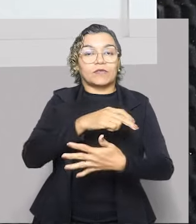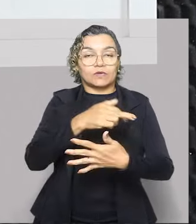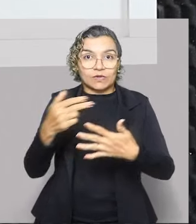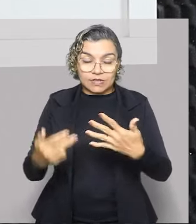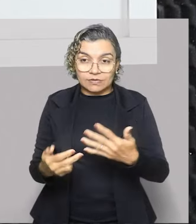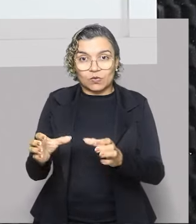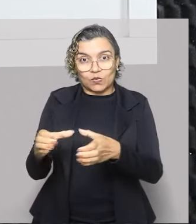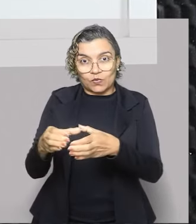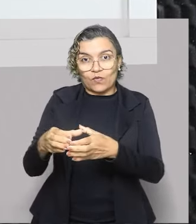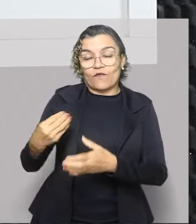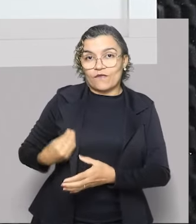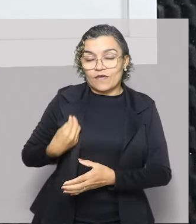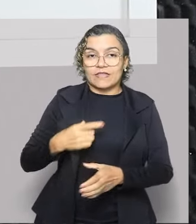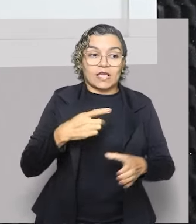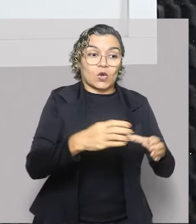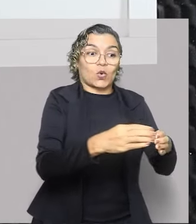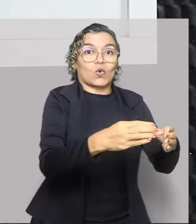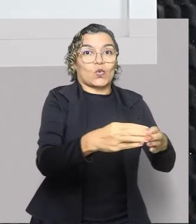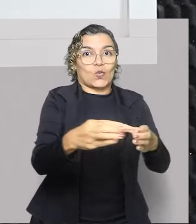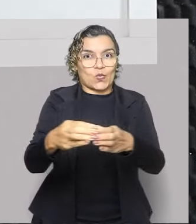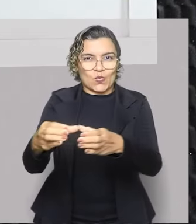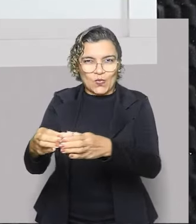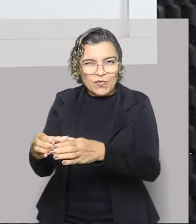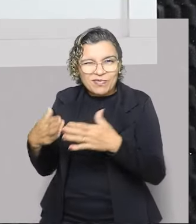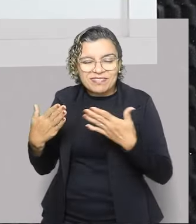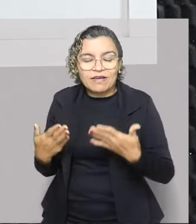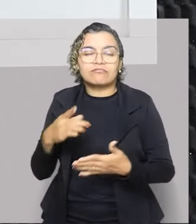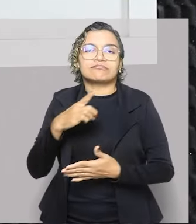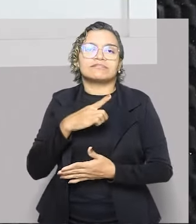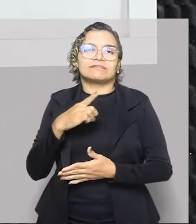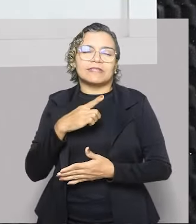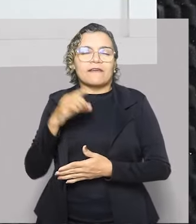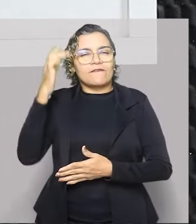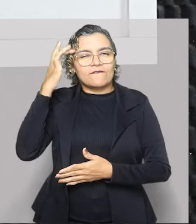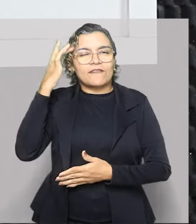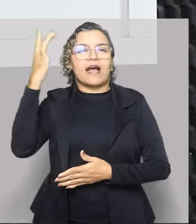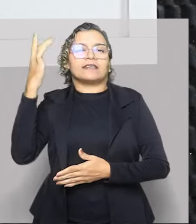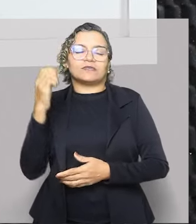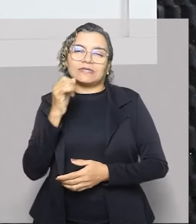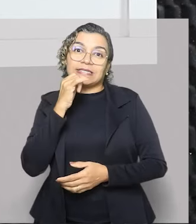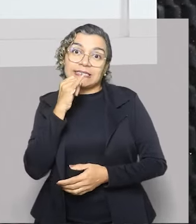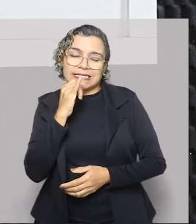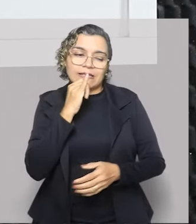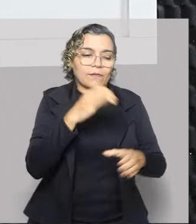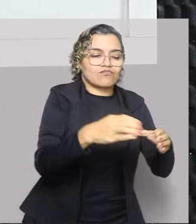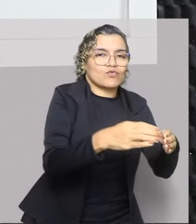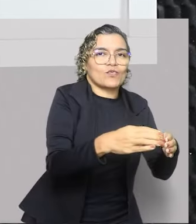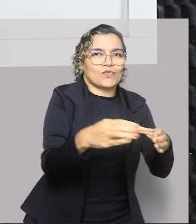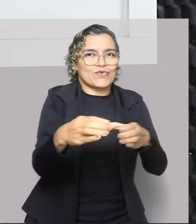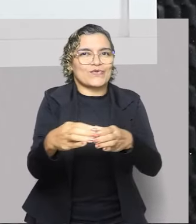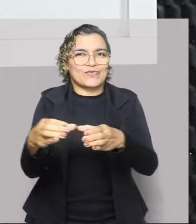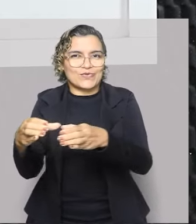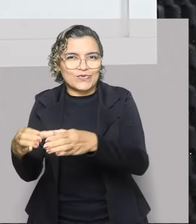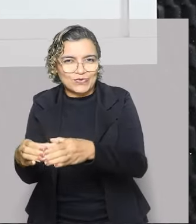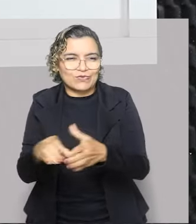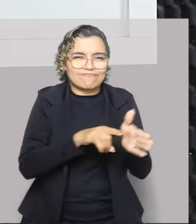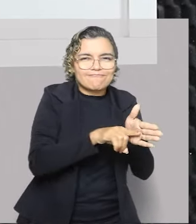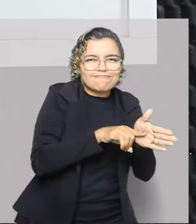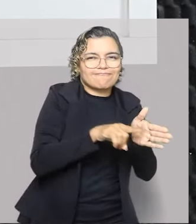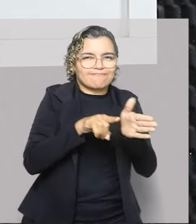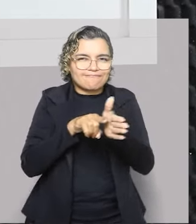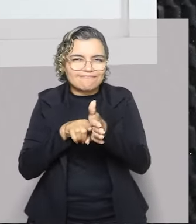grupos fica muito mais fácil né quando a gente entende aí esses organismos quando eles estão agrupados então a gente pega